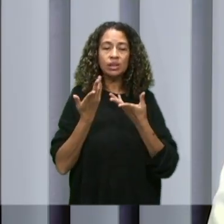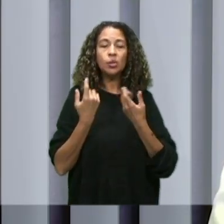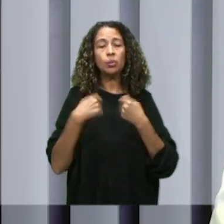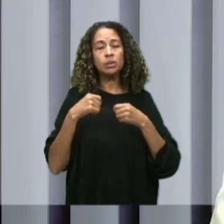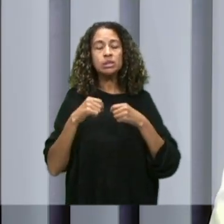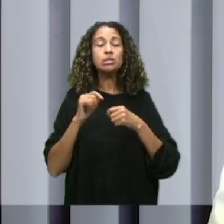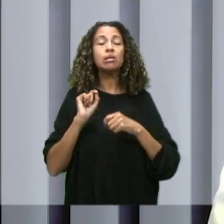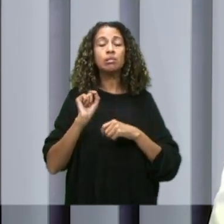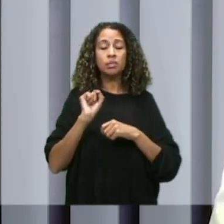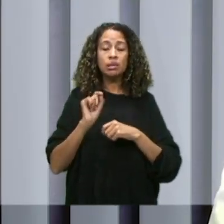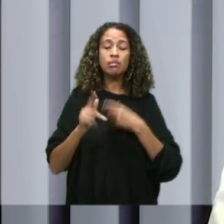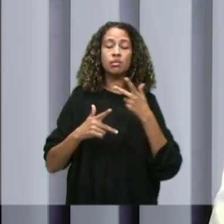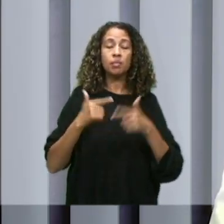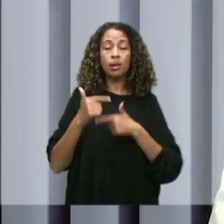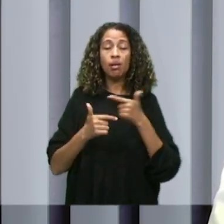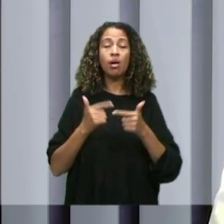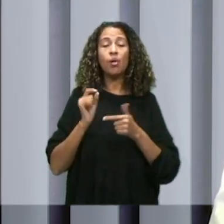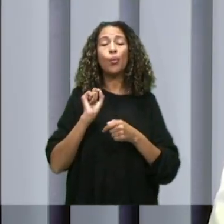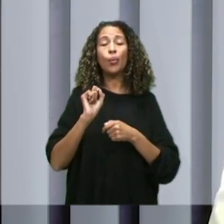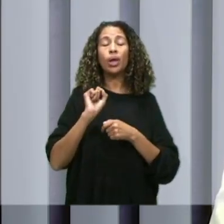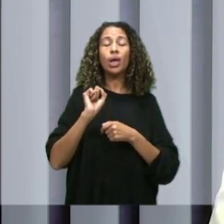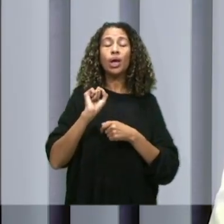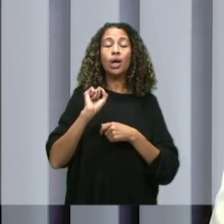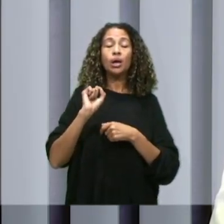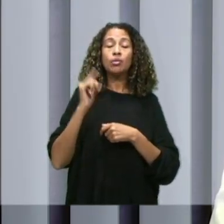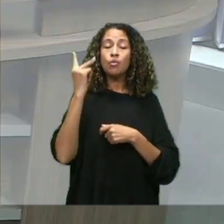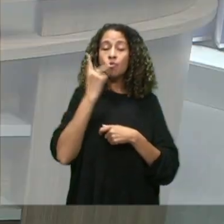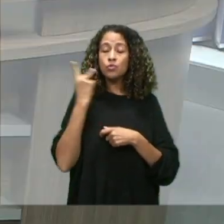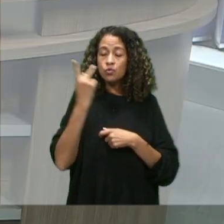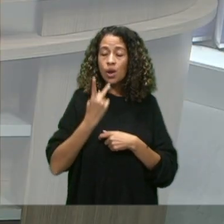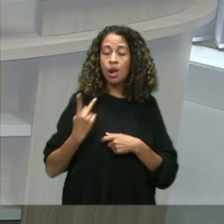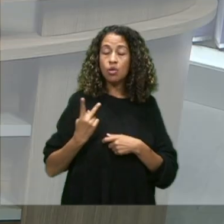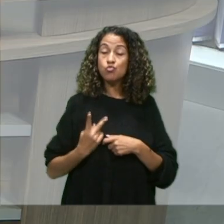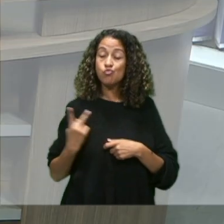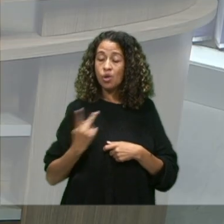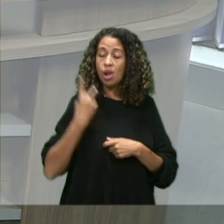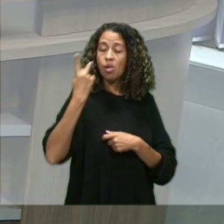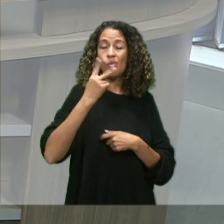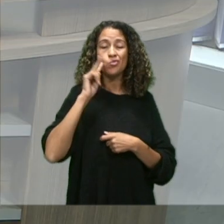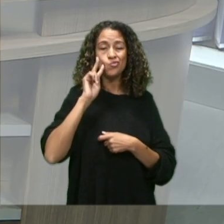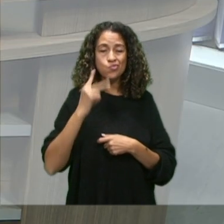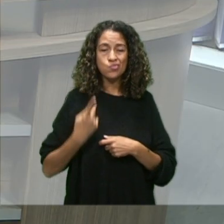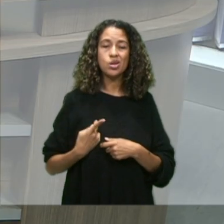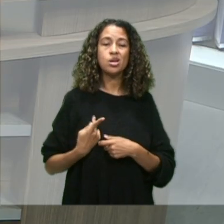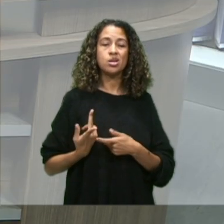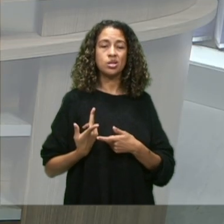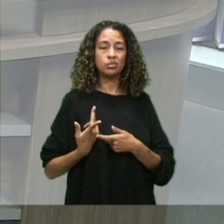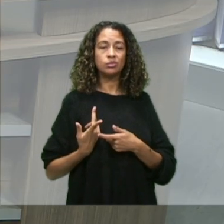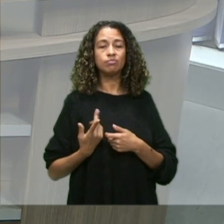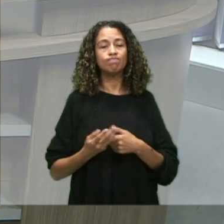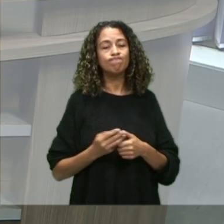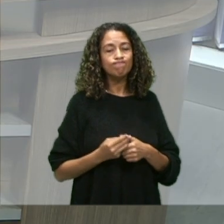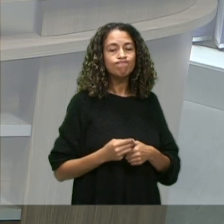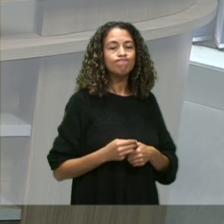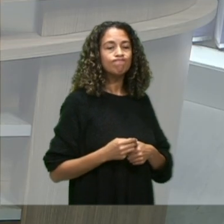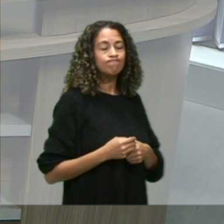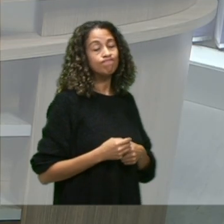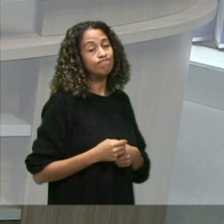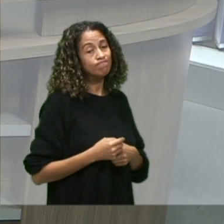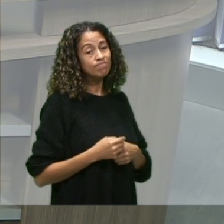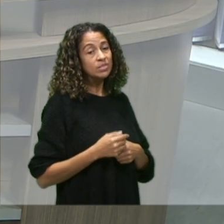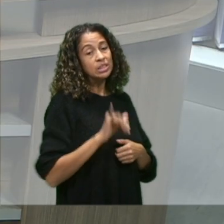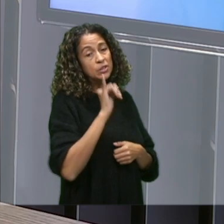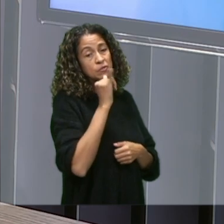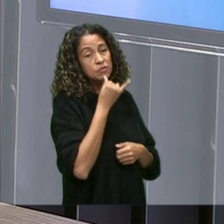valores humanos, né, a amorosidade com o próximo. E eu acho... infelizmente, assim, a gente está